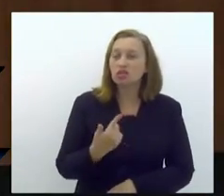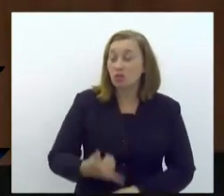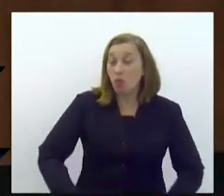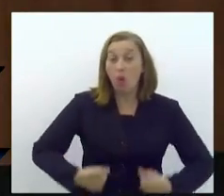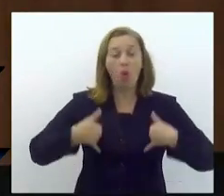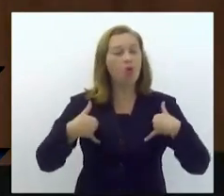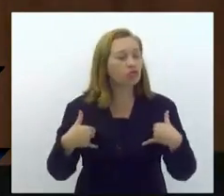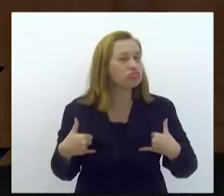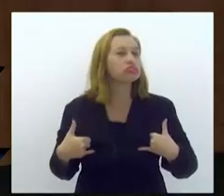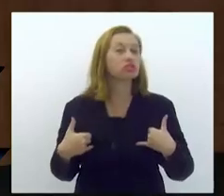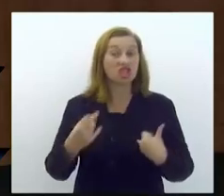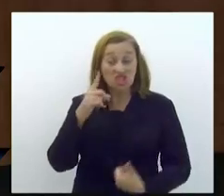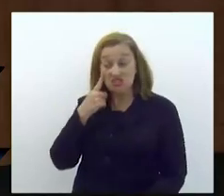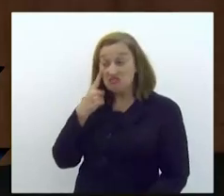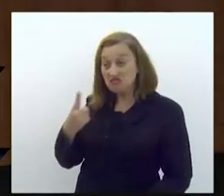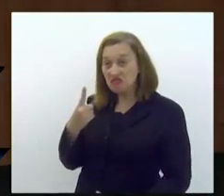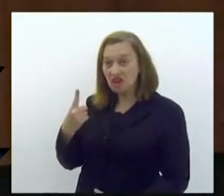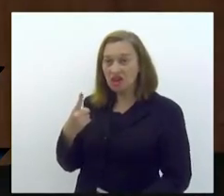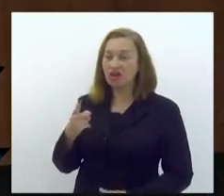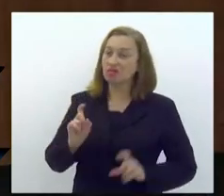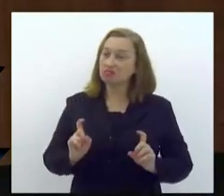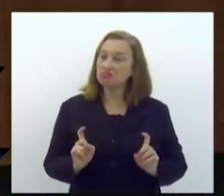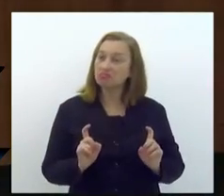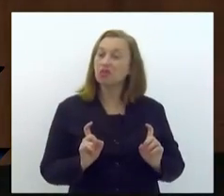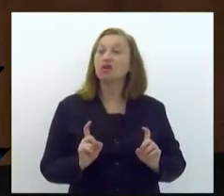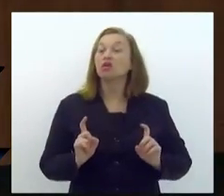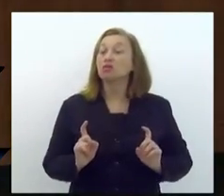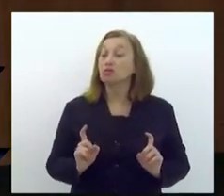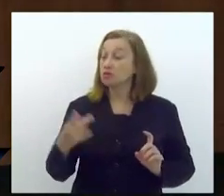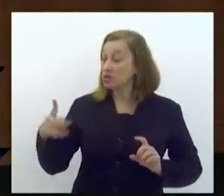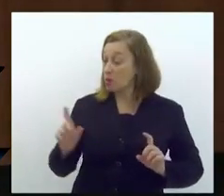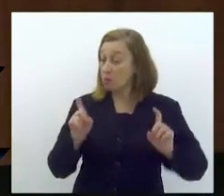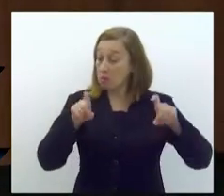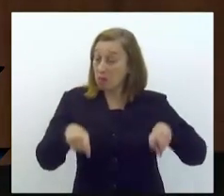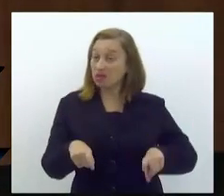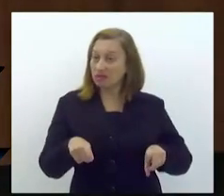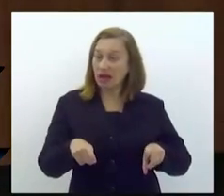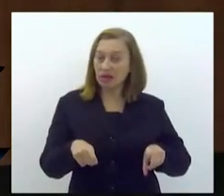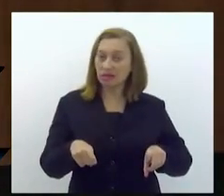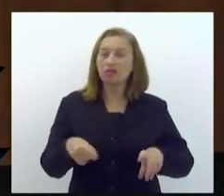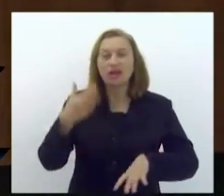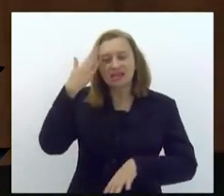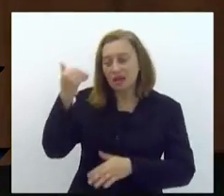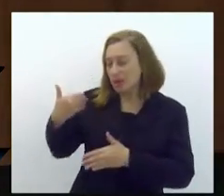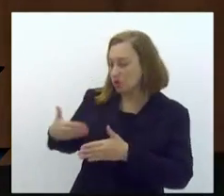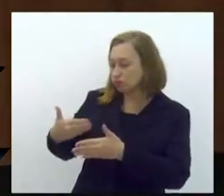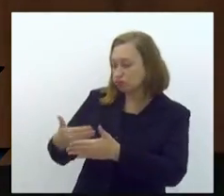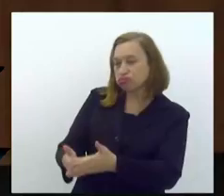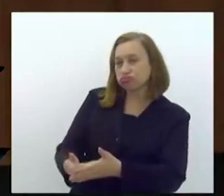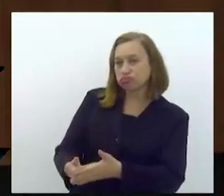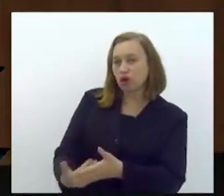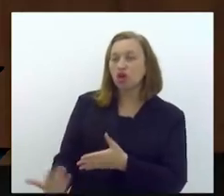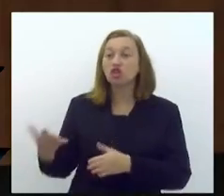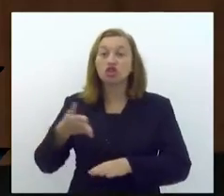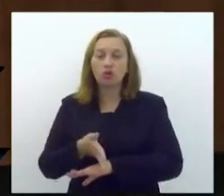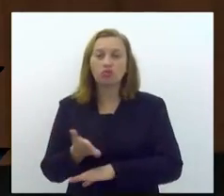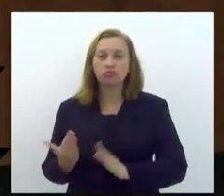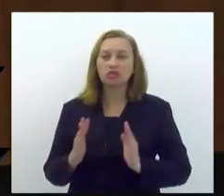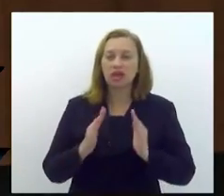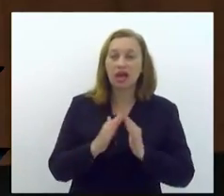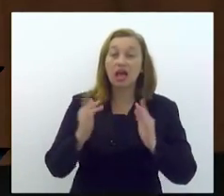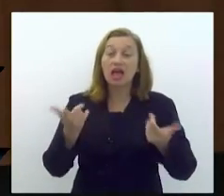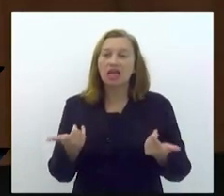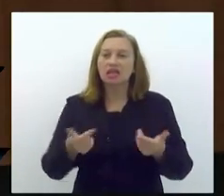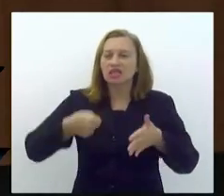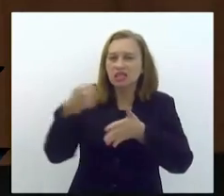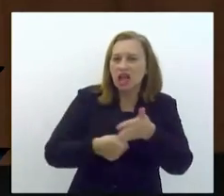orgulho de vela no Parlamento Fluminense temos o orgulho de saber que a sua trajetória chegou nesta casa e que as